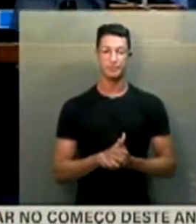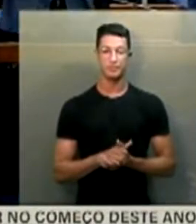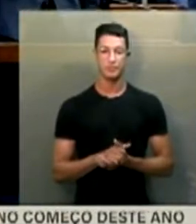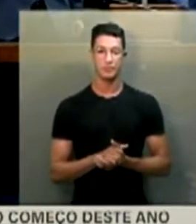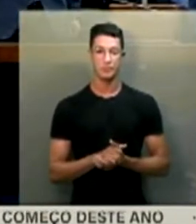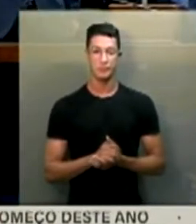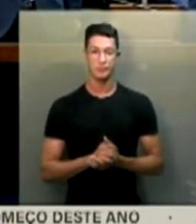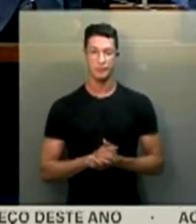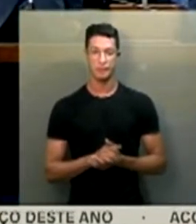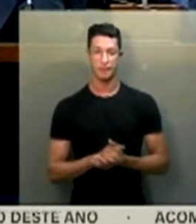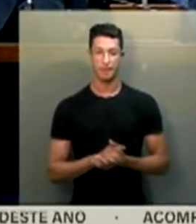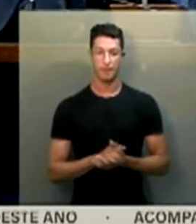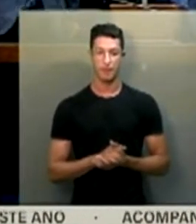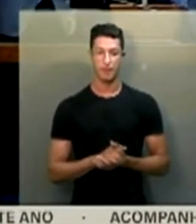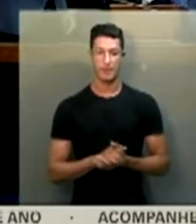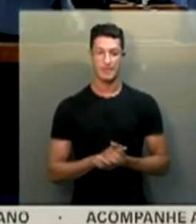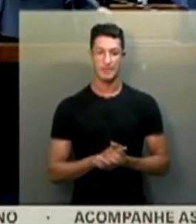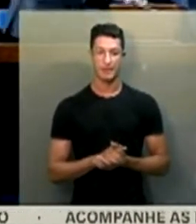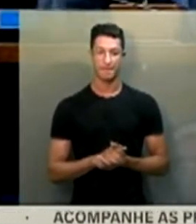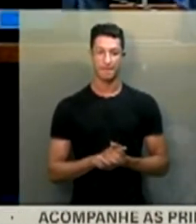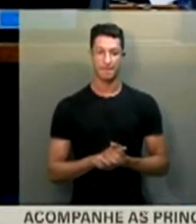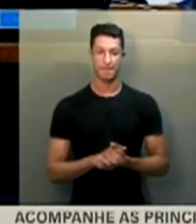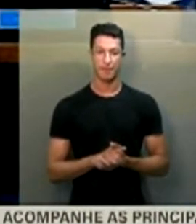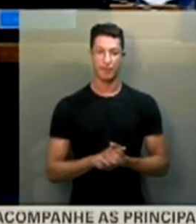Deu presença no remoto.